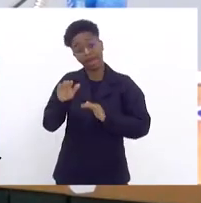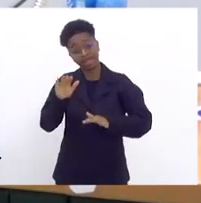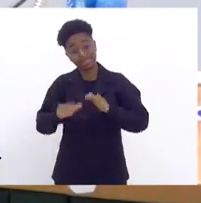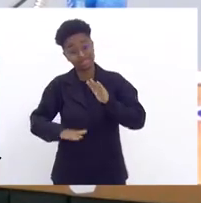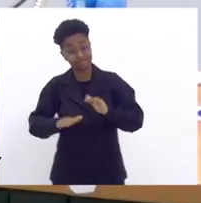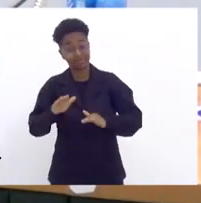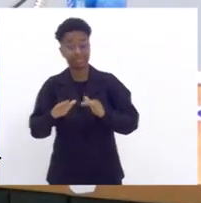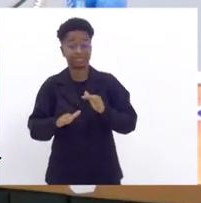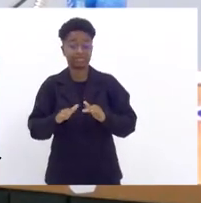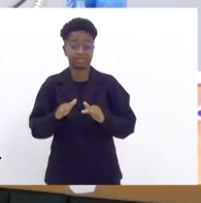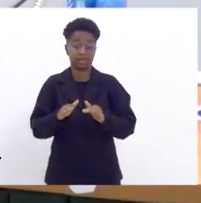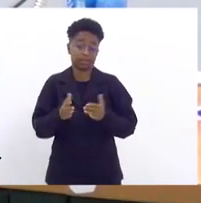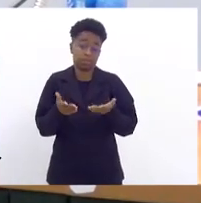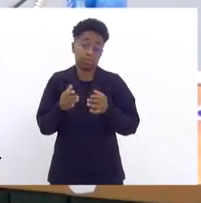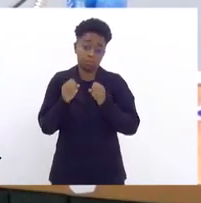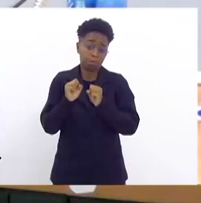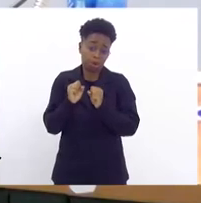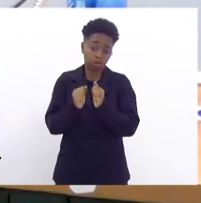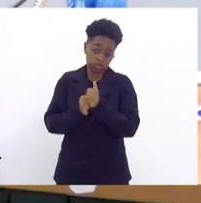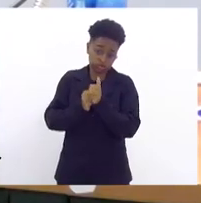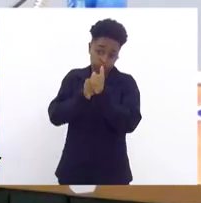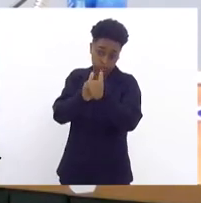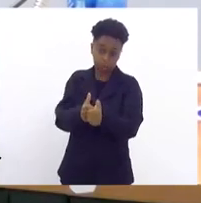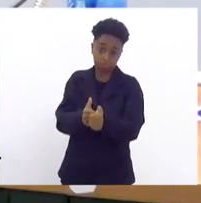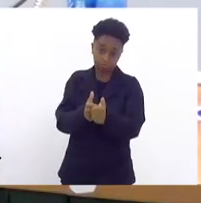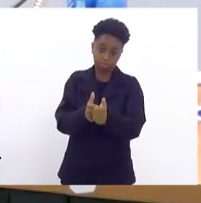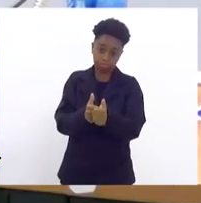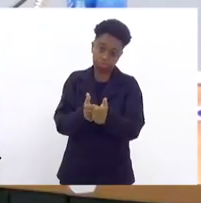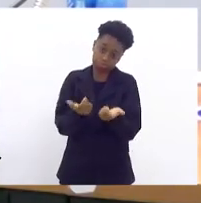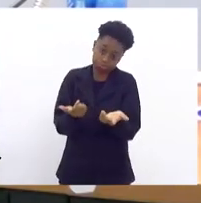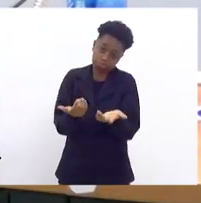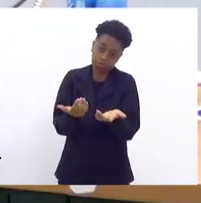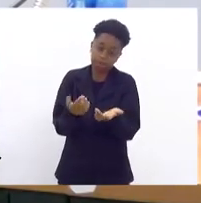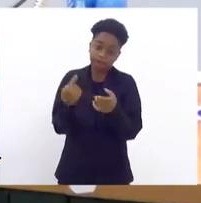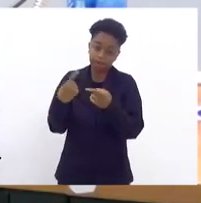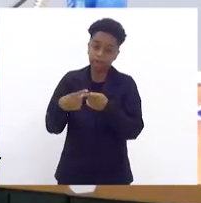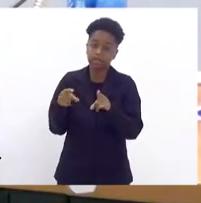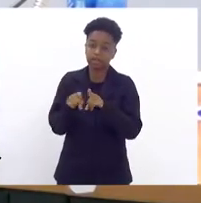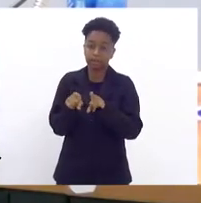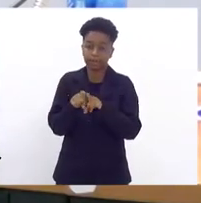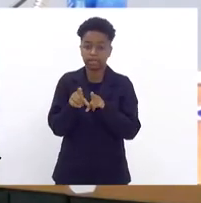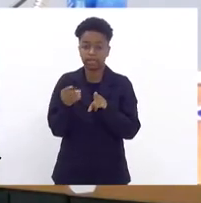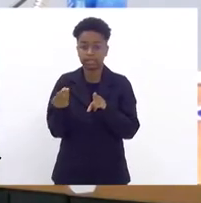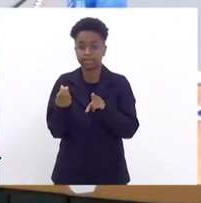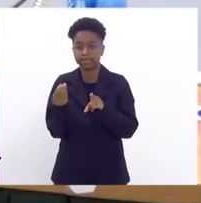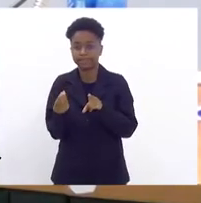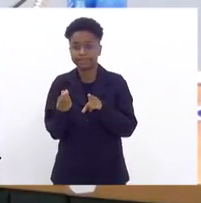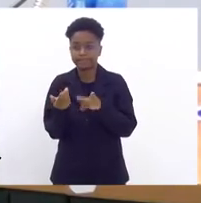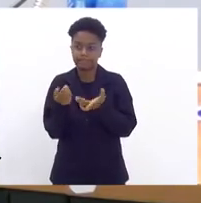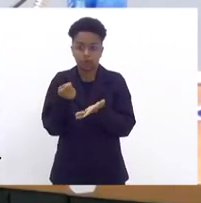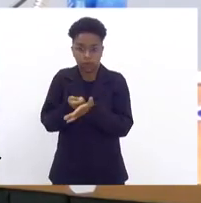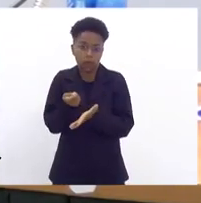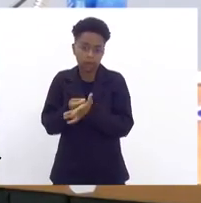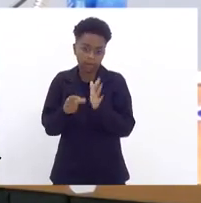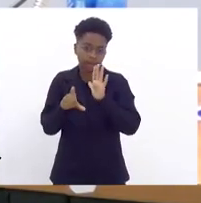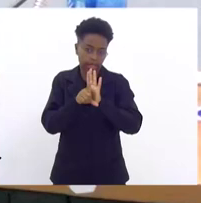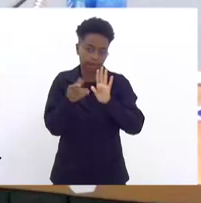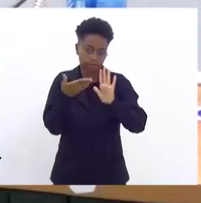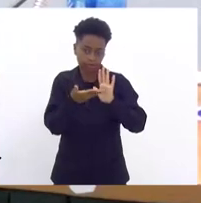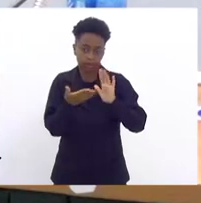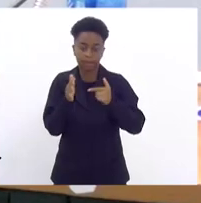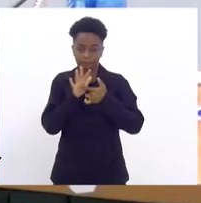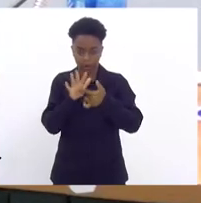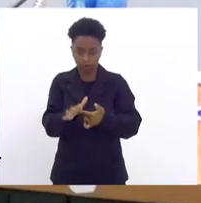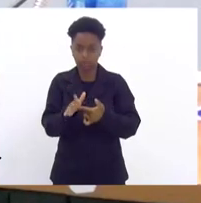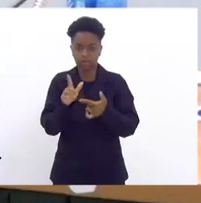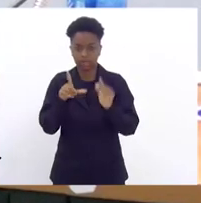embora elas possam estar acompanhadas que também uma exigência da lei né uma